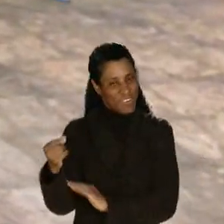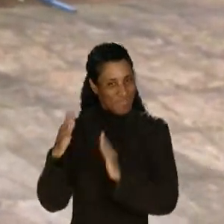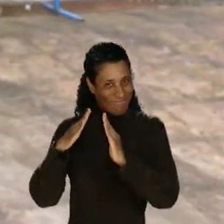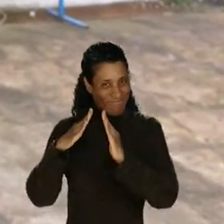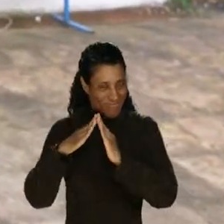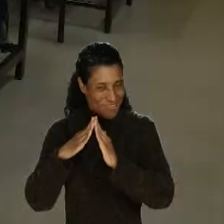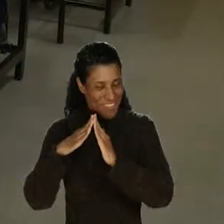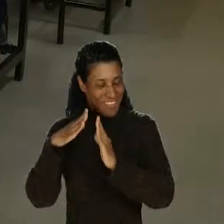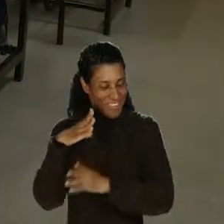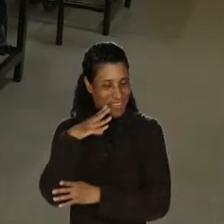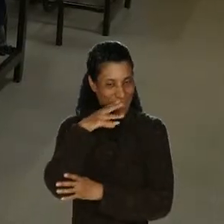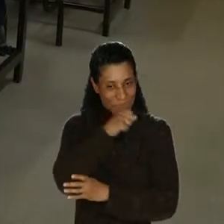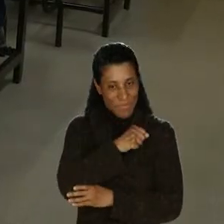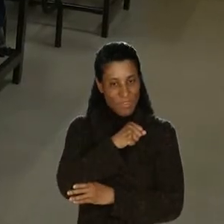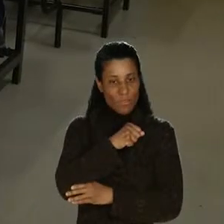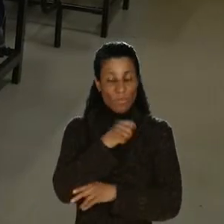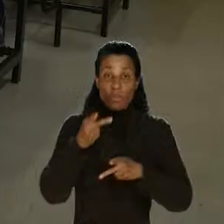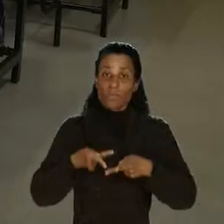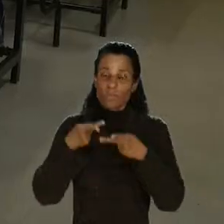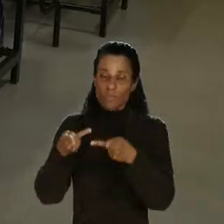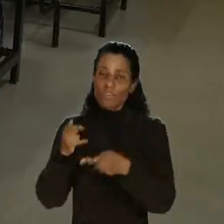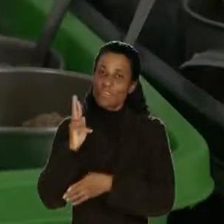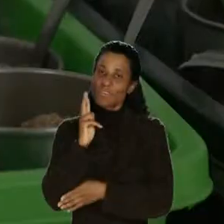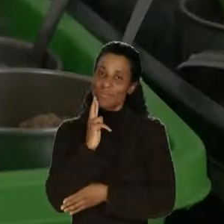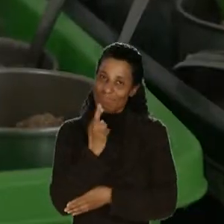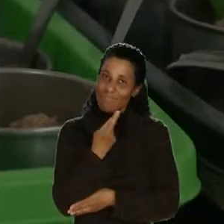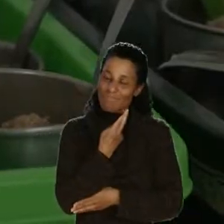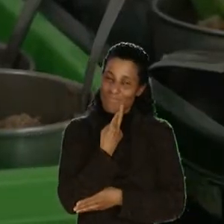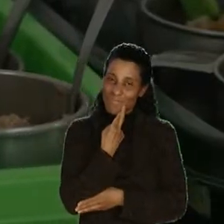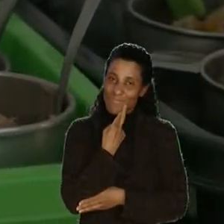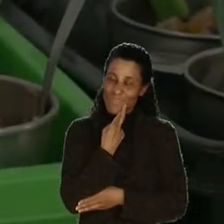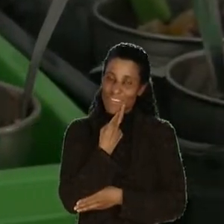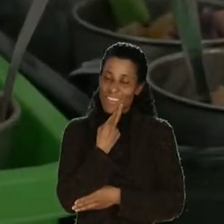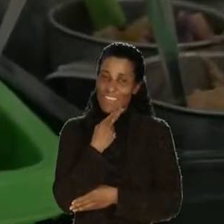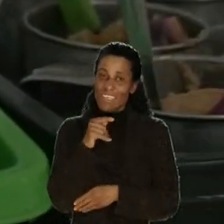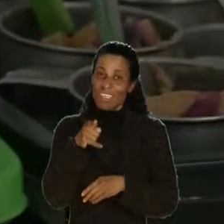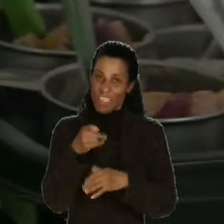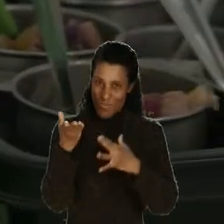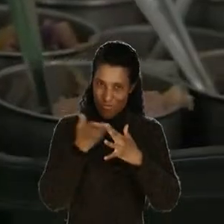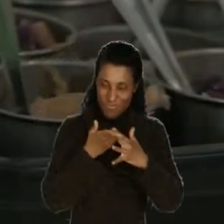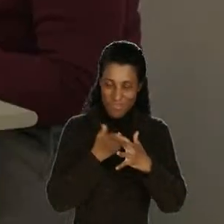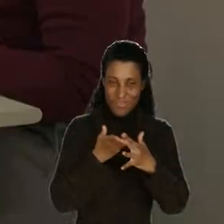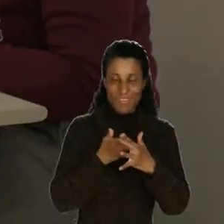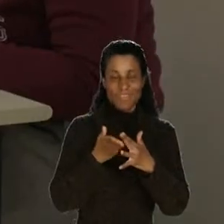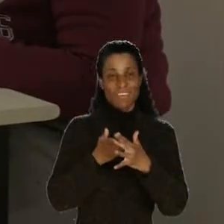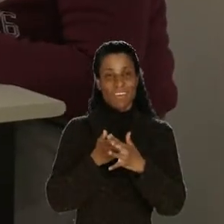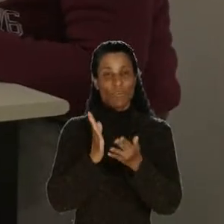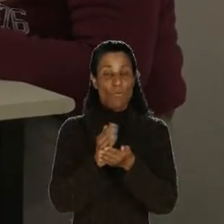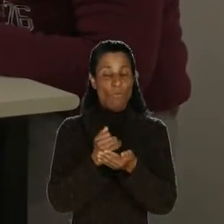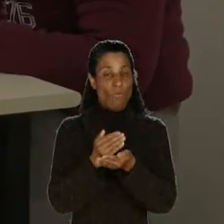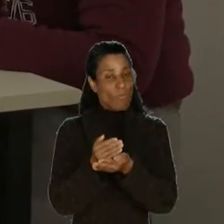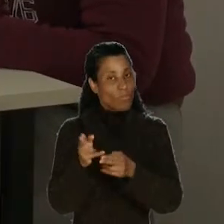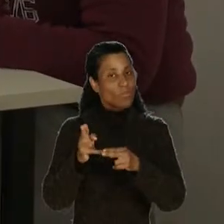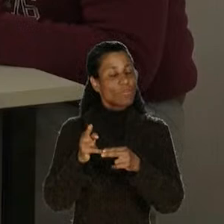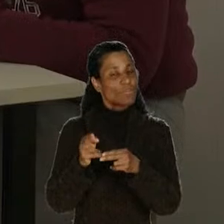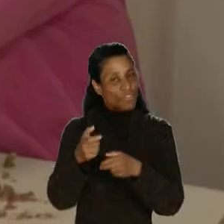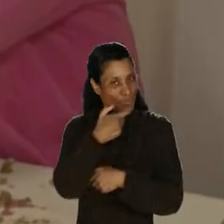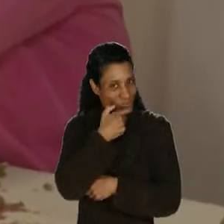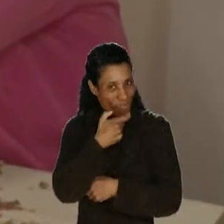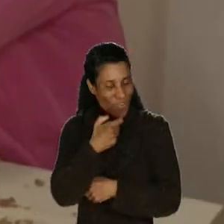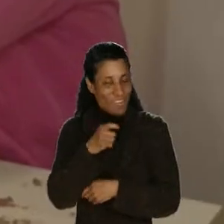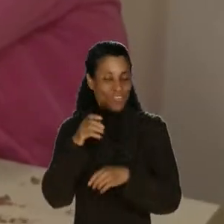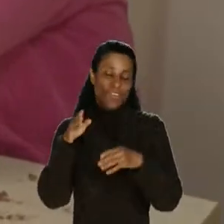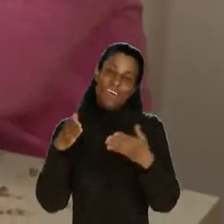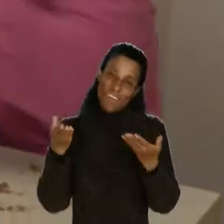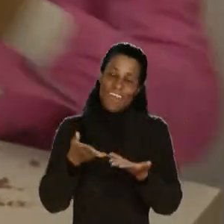Depois que saímos da padaria, fomos ao refeitório, onde no intervalo a torta de bolacha do Andrew será a merenda